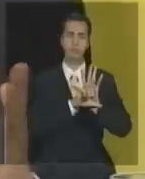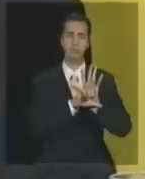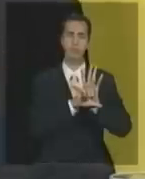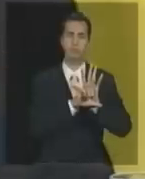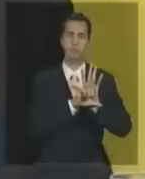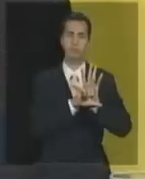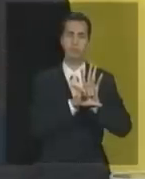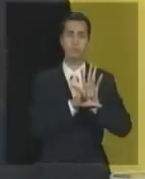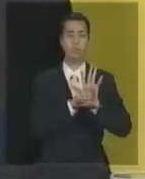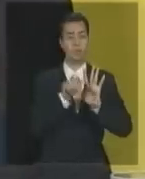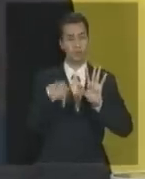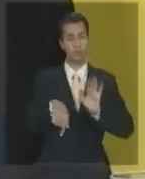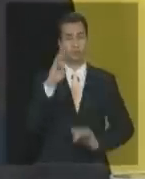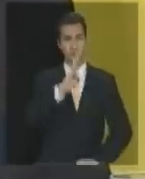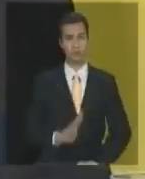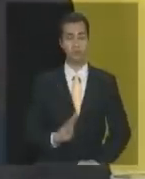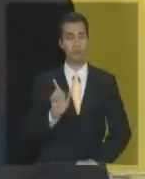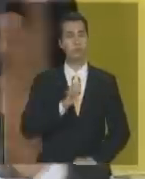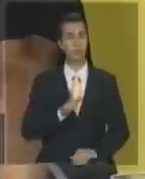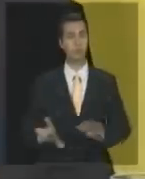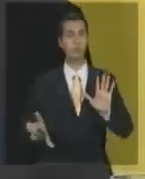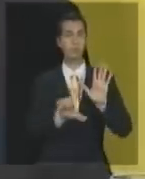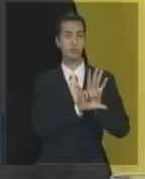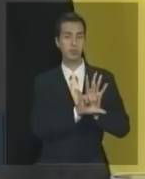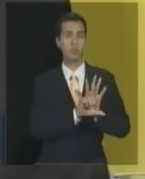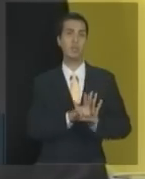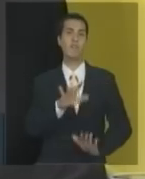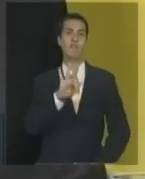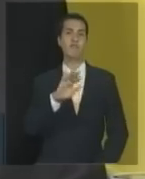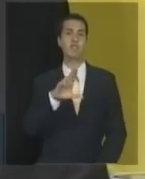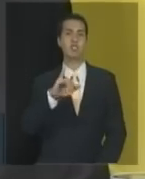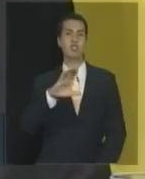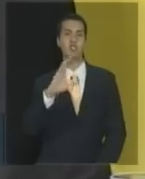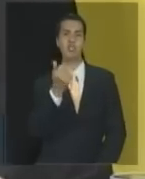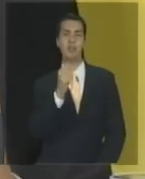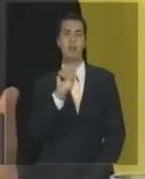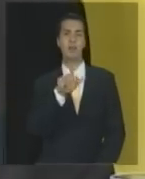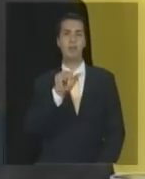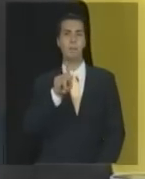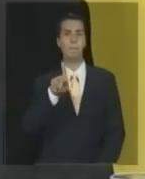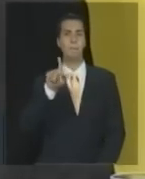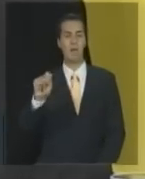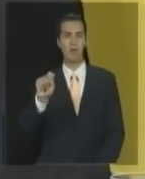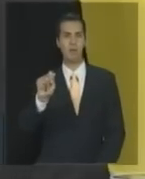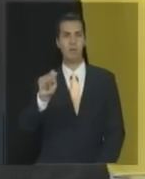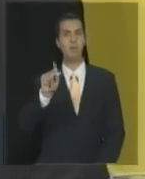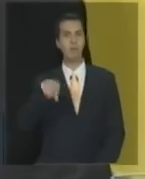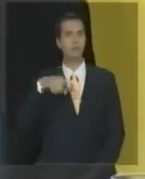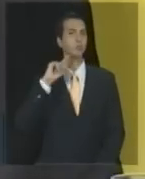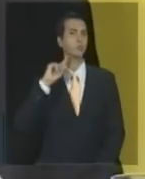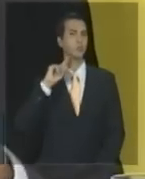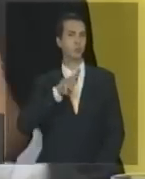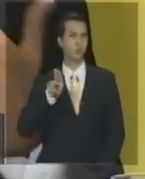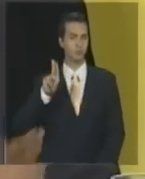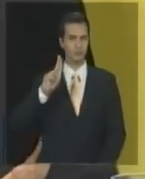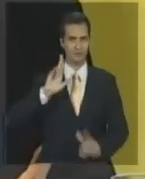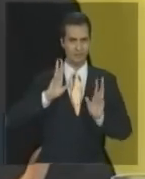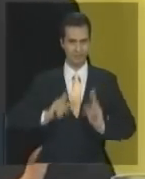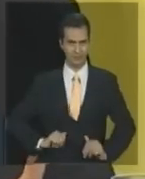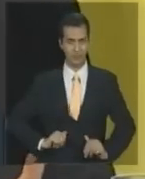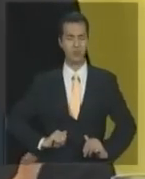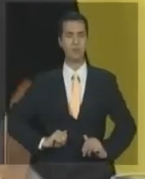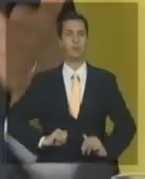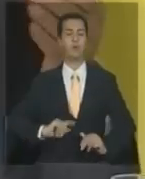como nós temos recentemente no Brasil a lei da ficha limpa, seja em matéria de lei de acesso